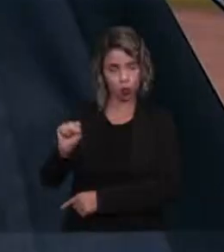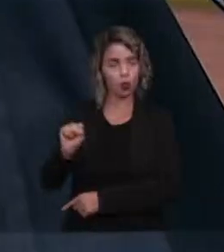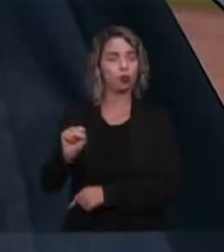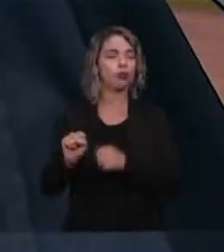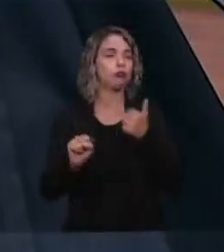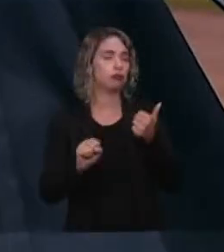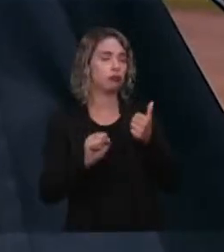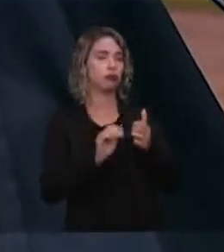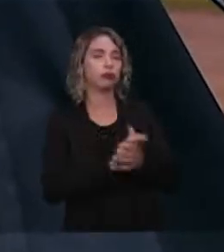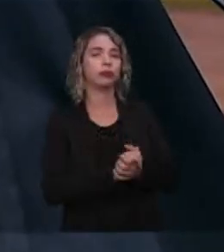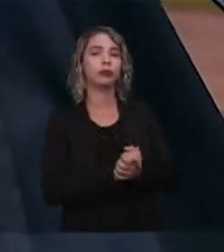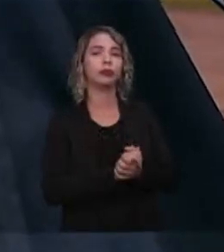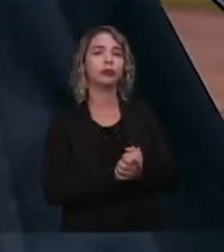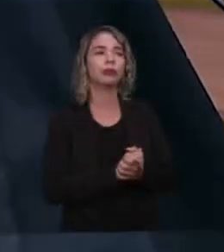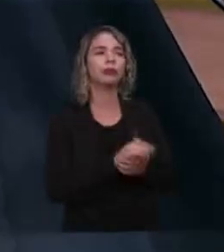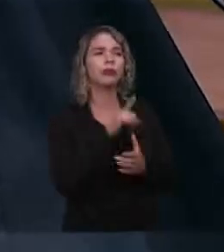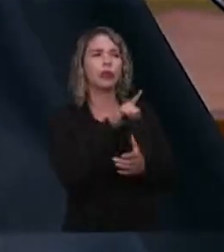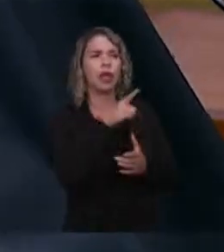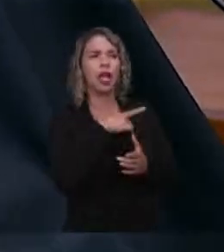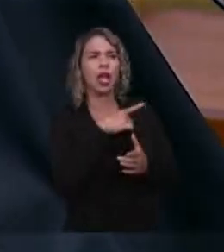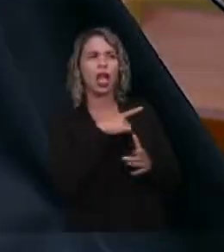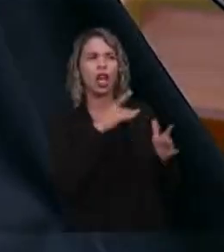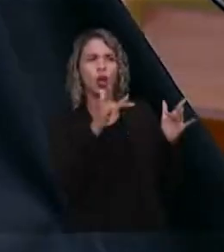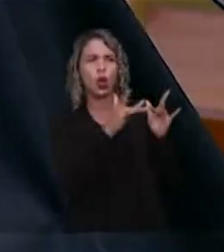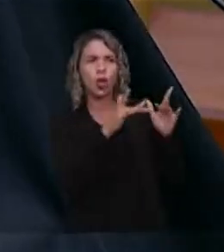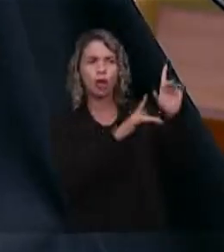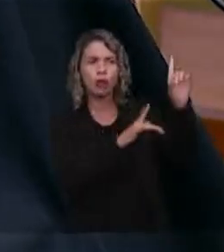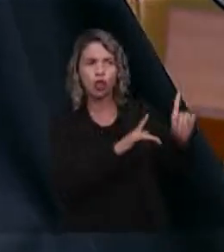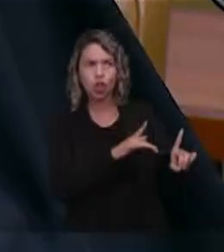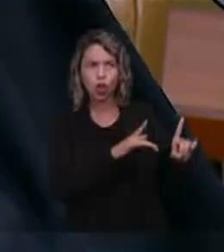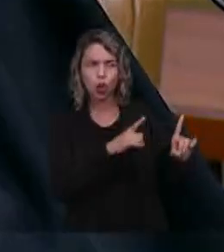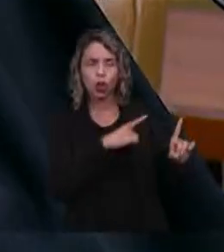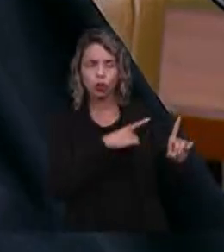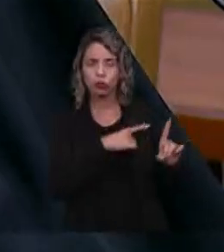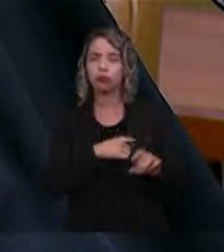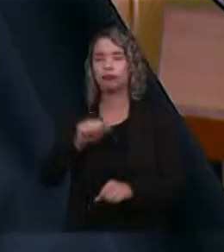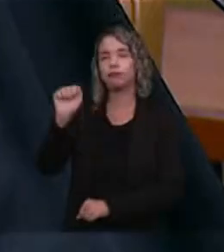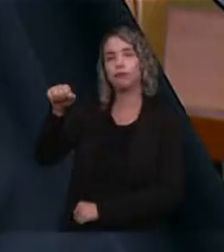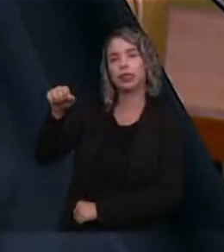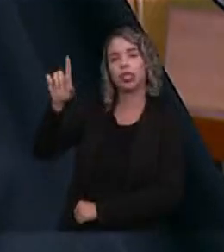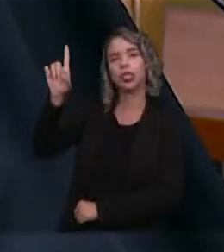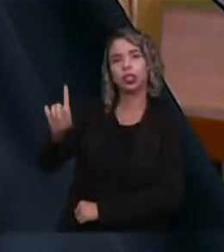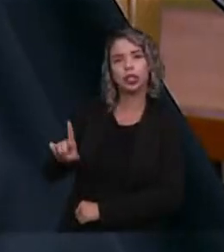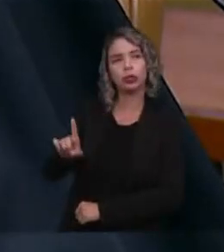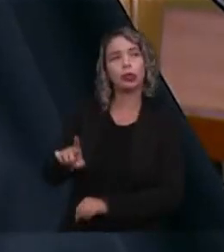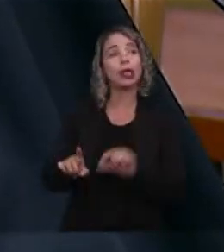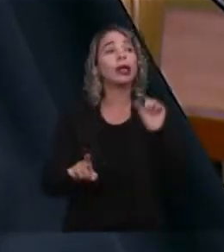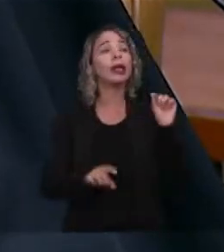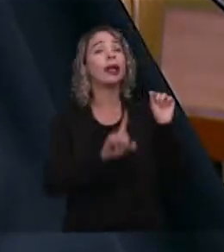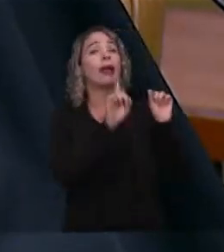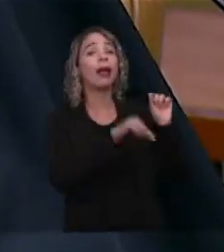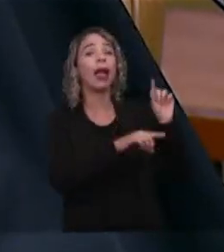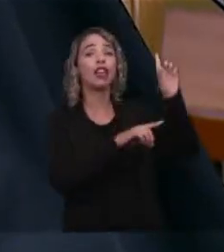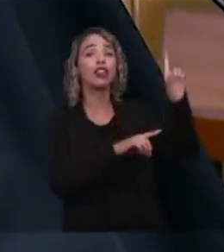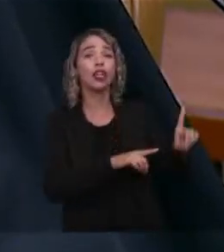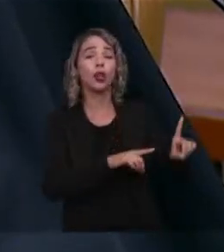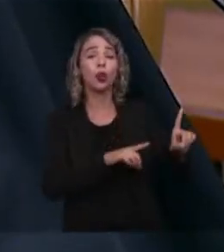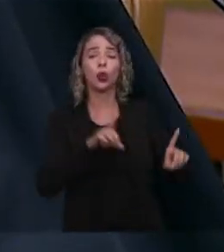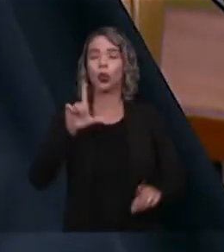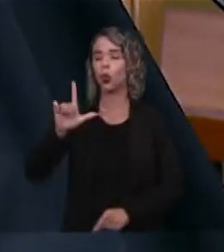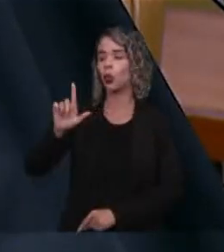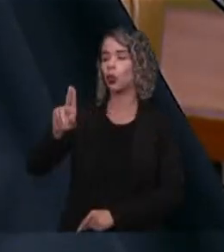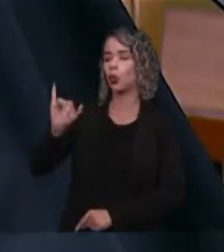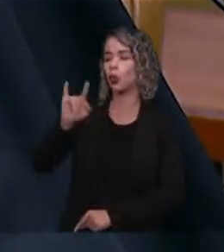juiz. E ele se reportava ao diretor? Testemunha, ao diretor. O juiz. Quem era o diretor? Testemunha,